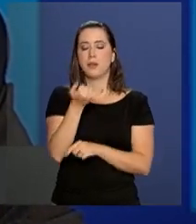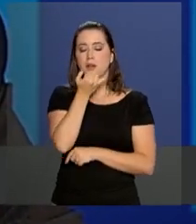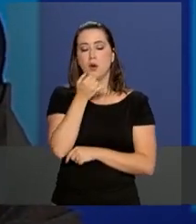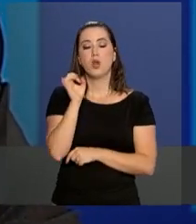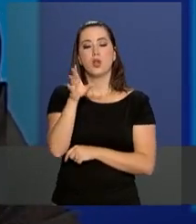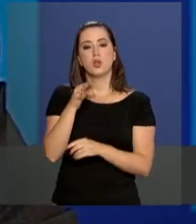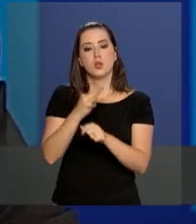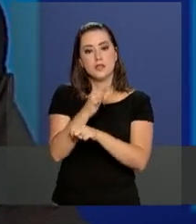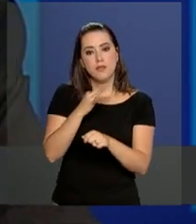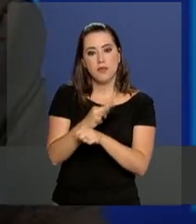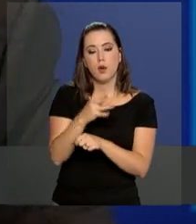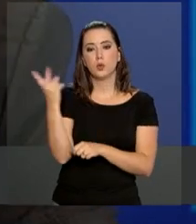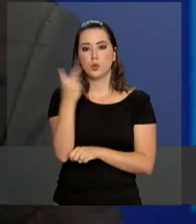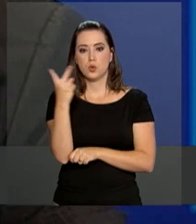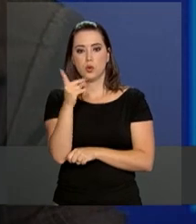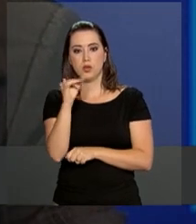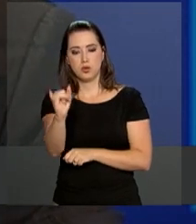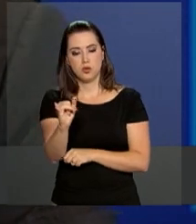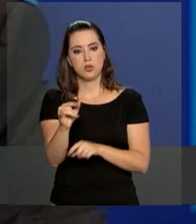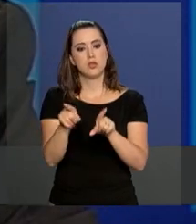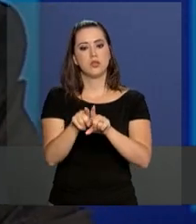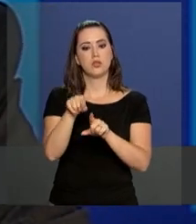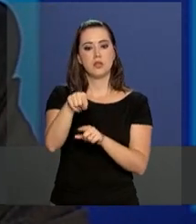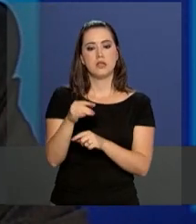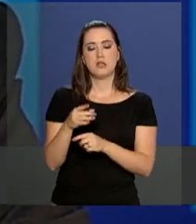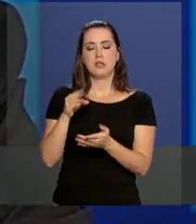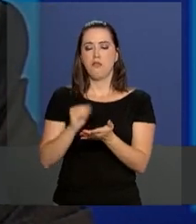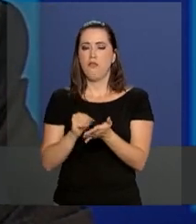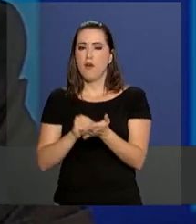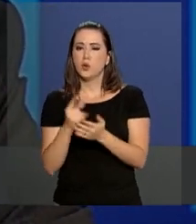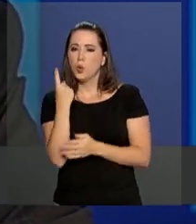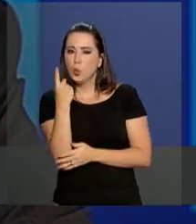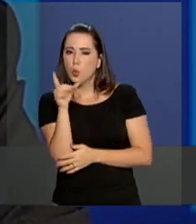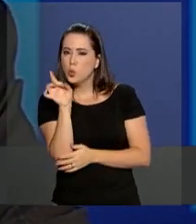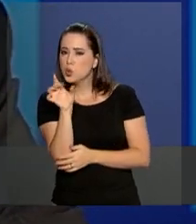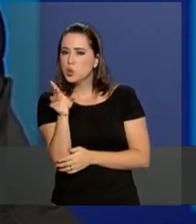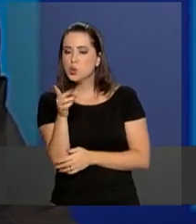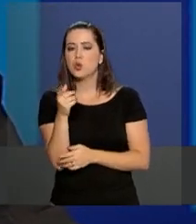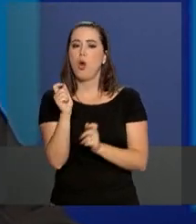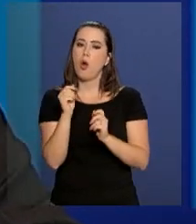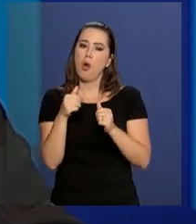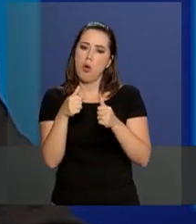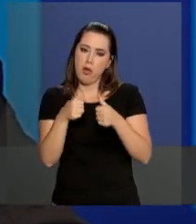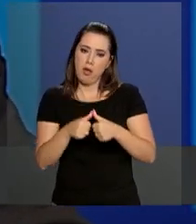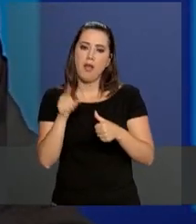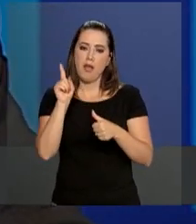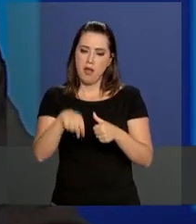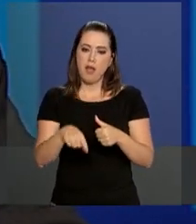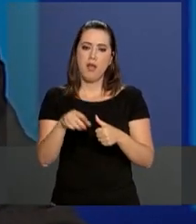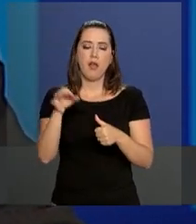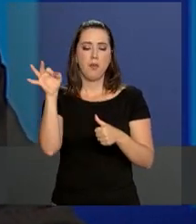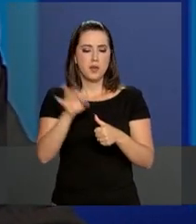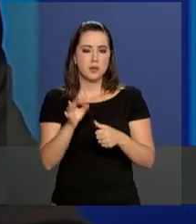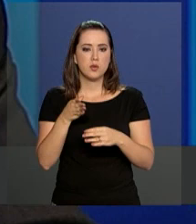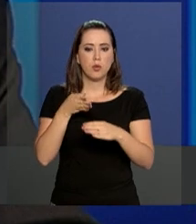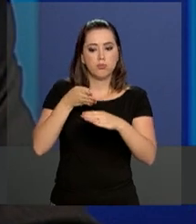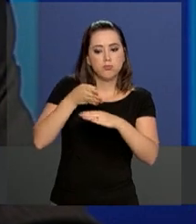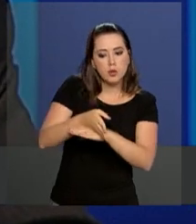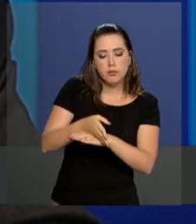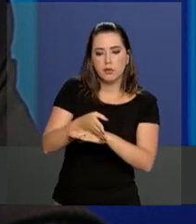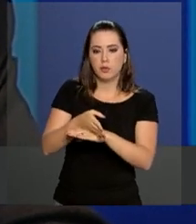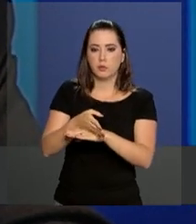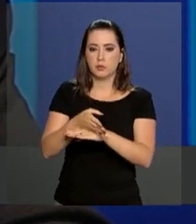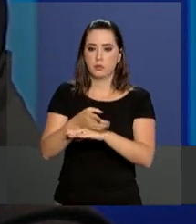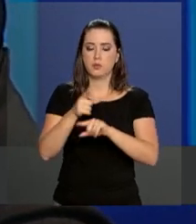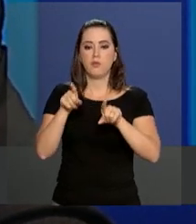ele não será considerado evadido assim pra se dizer do exame então é poderá ainda até melhorar esse percentual uma